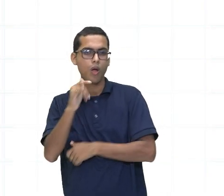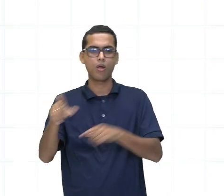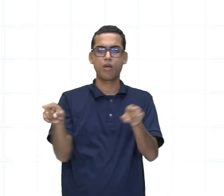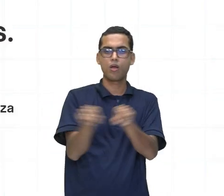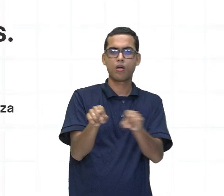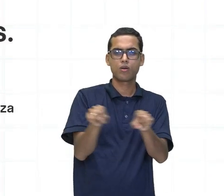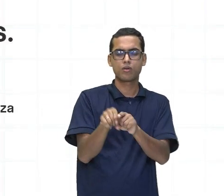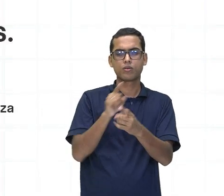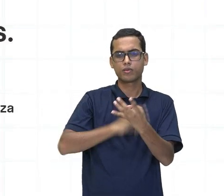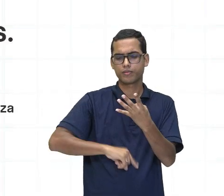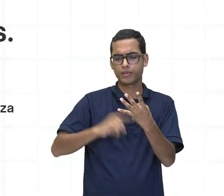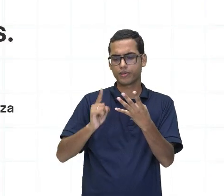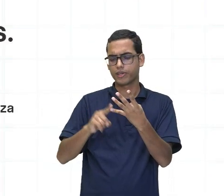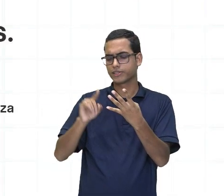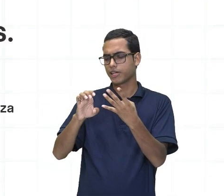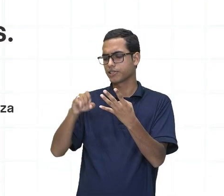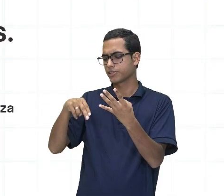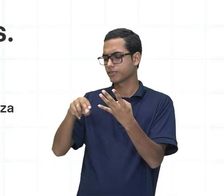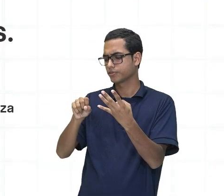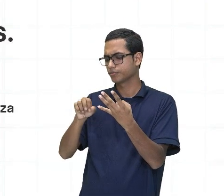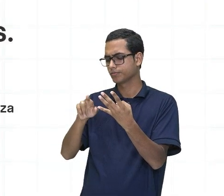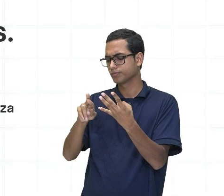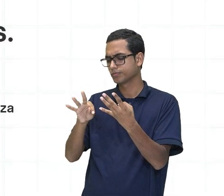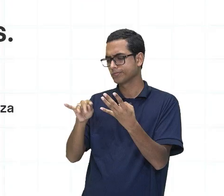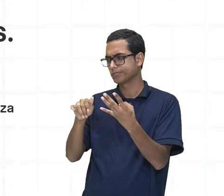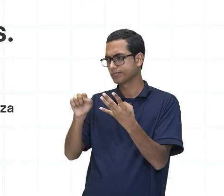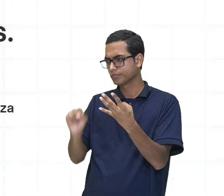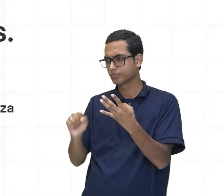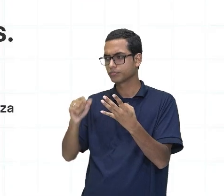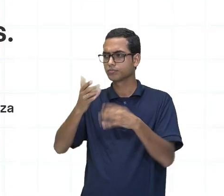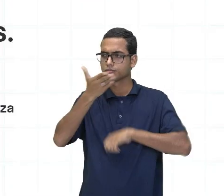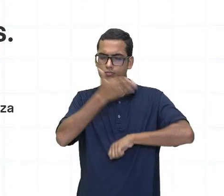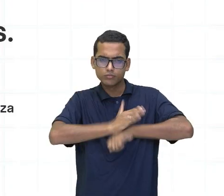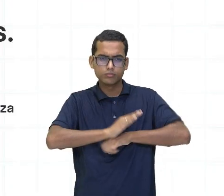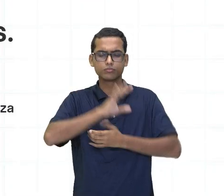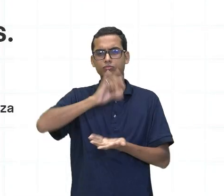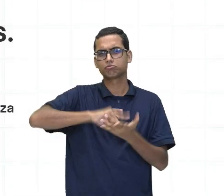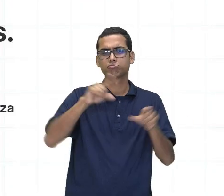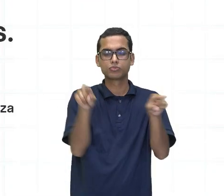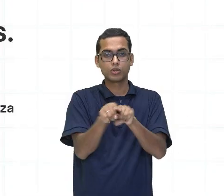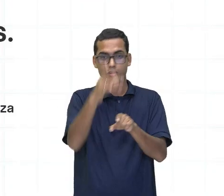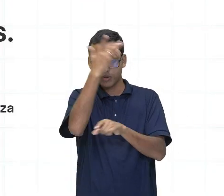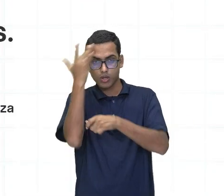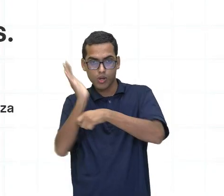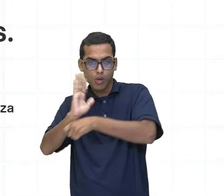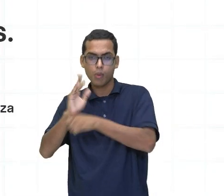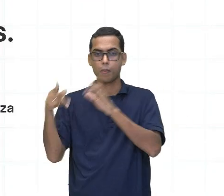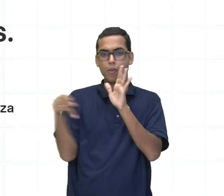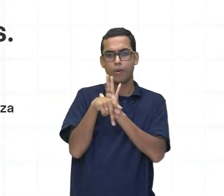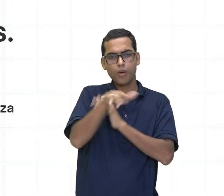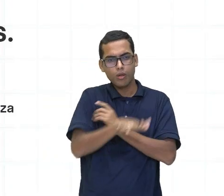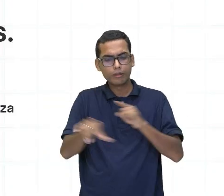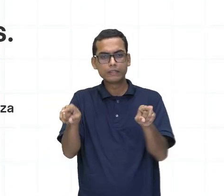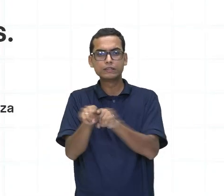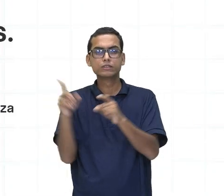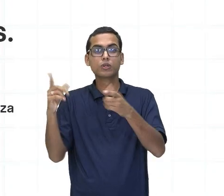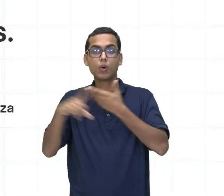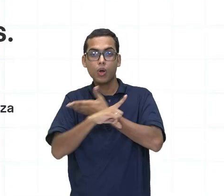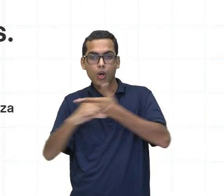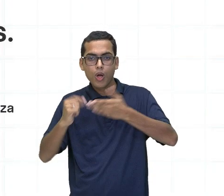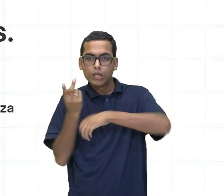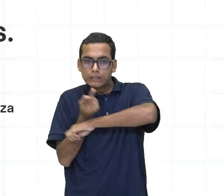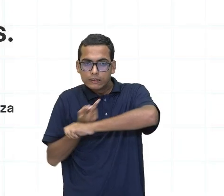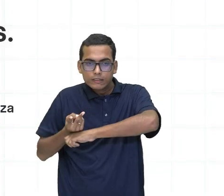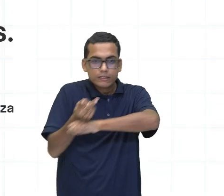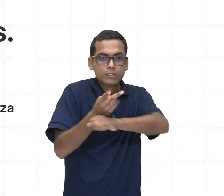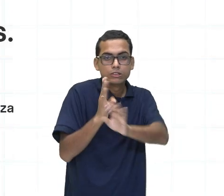cinema. A obra de Márcio Souza se destaca pela sua busca constante em desvendar